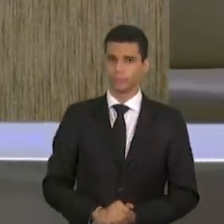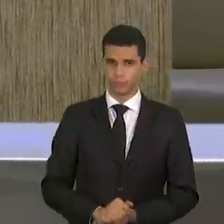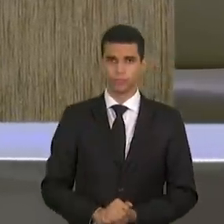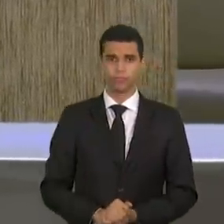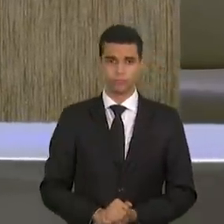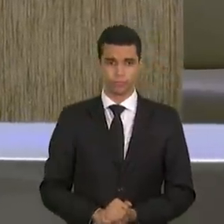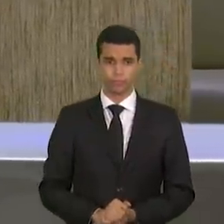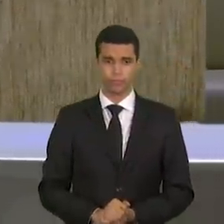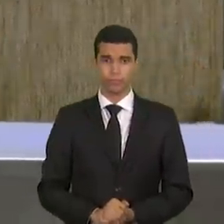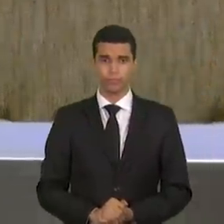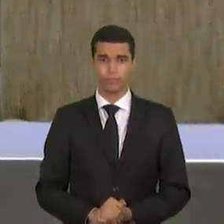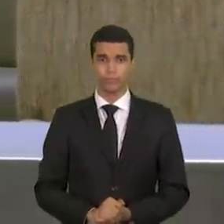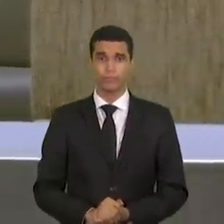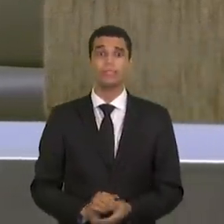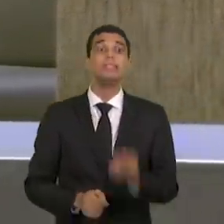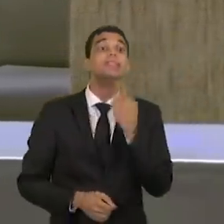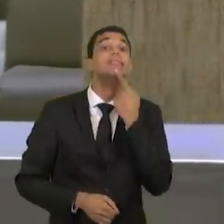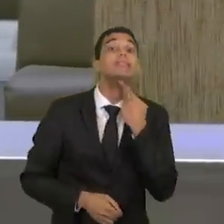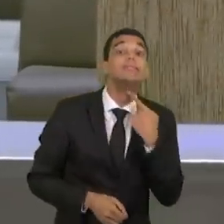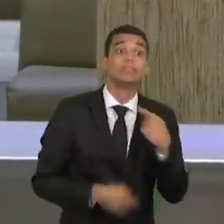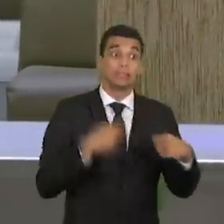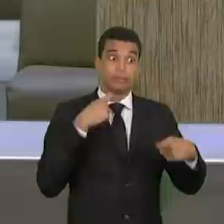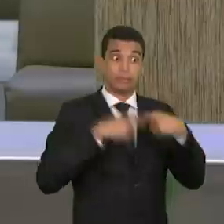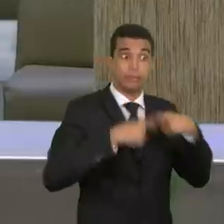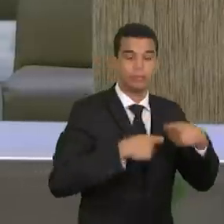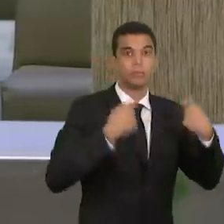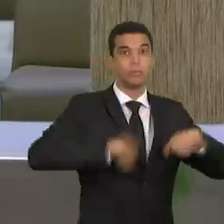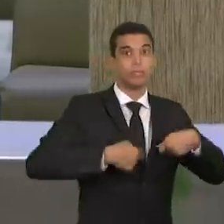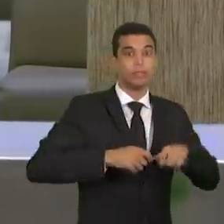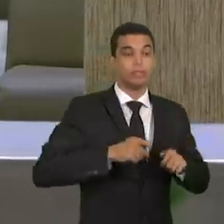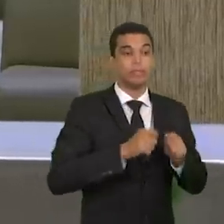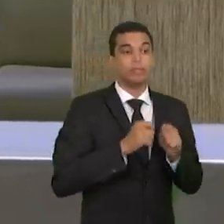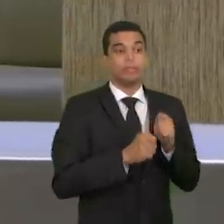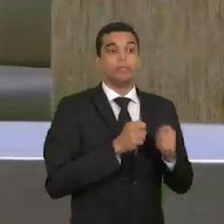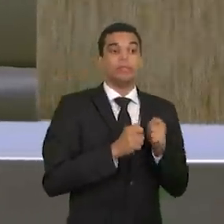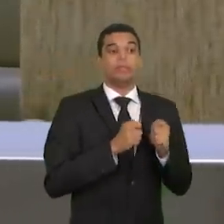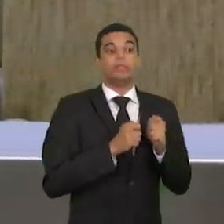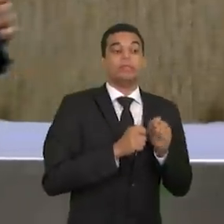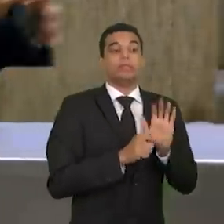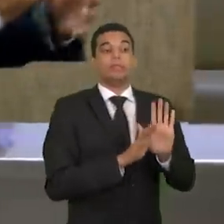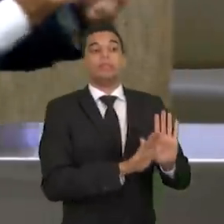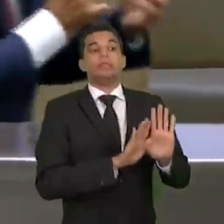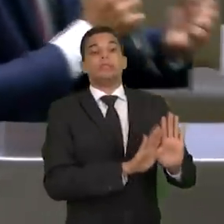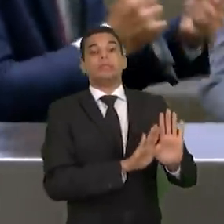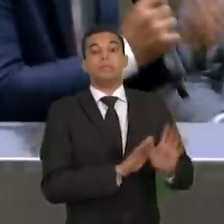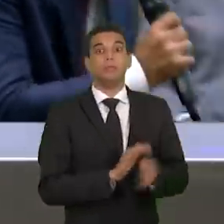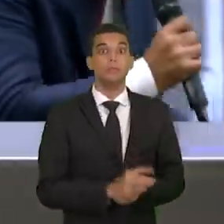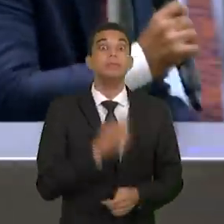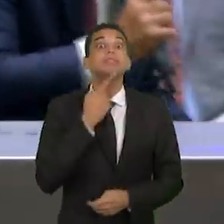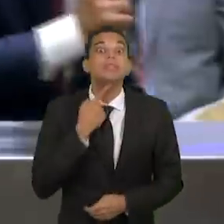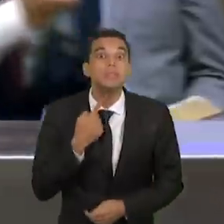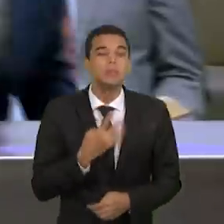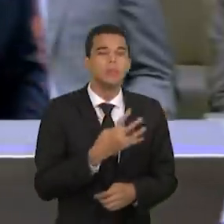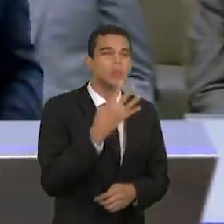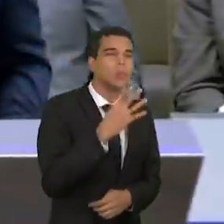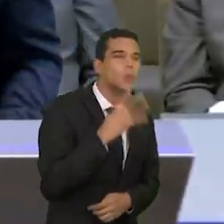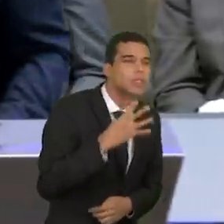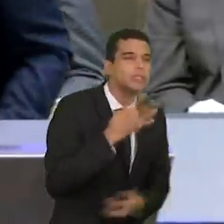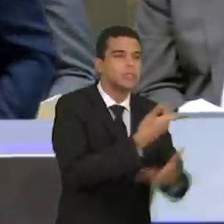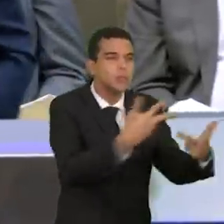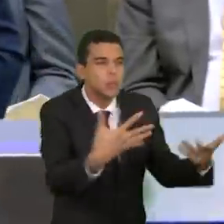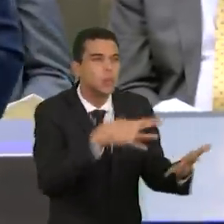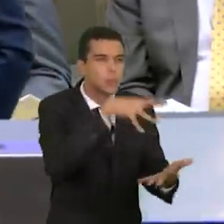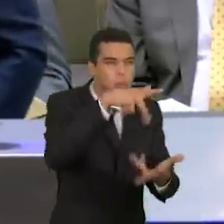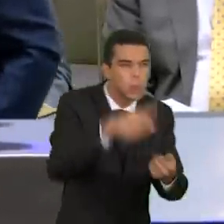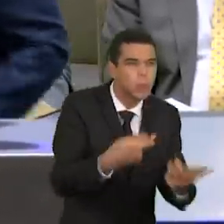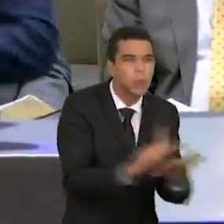O desejo do sexo que precisa ser controlado. O desejo de conhecer o mundo que precisa ser